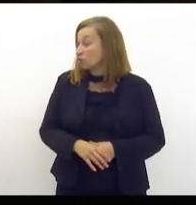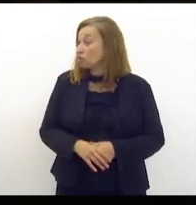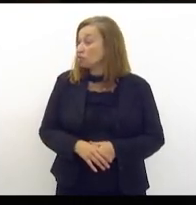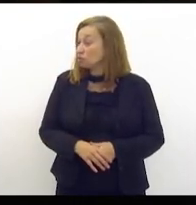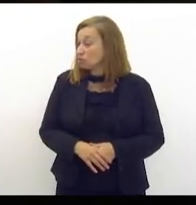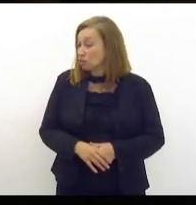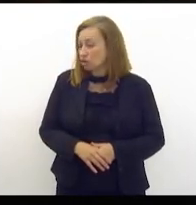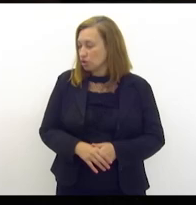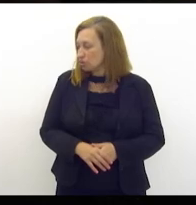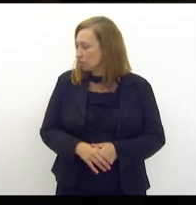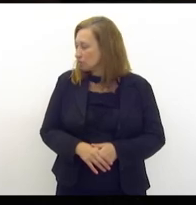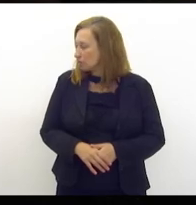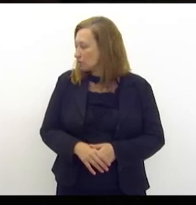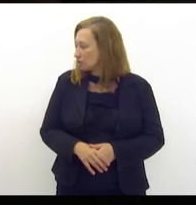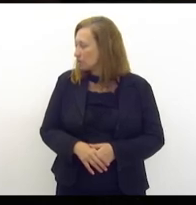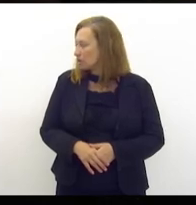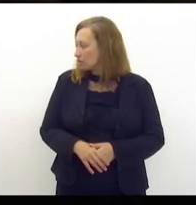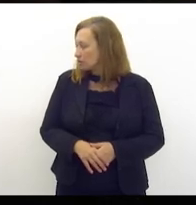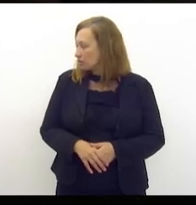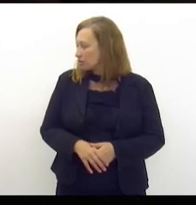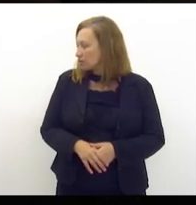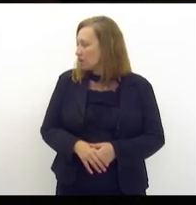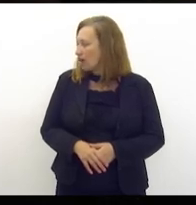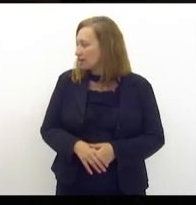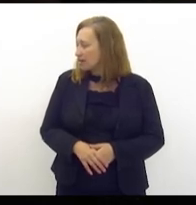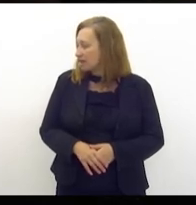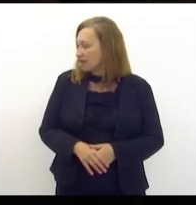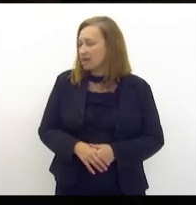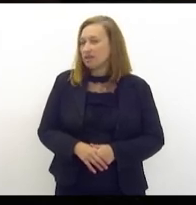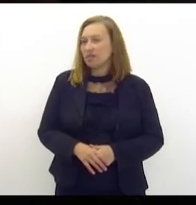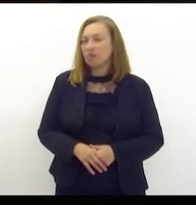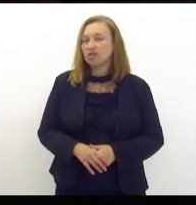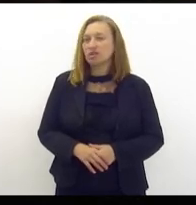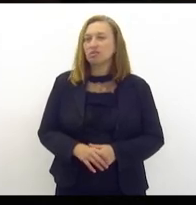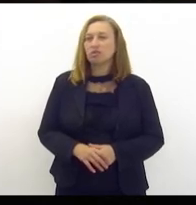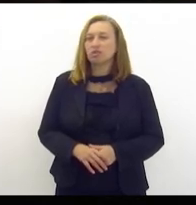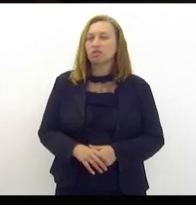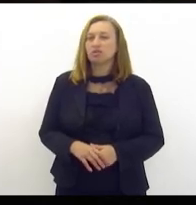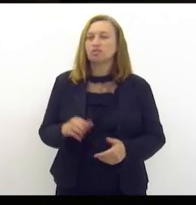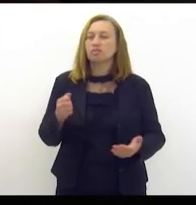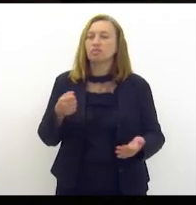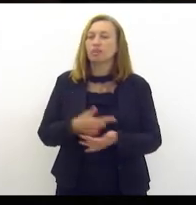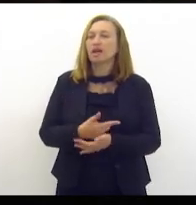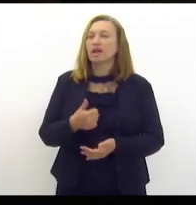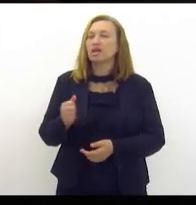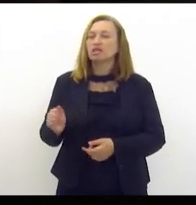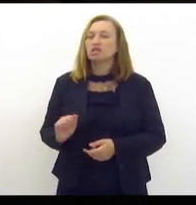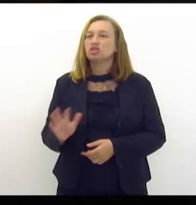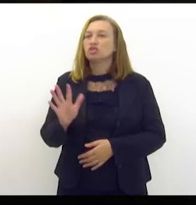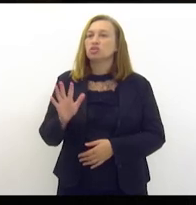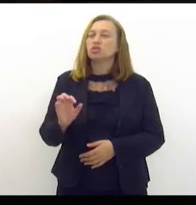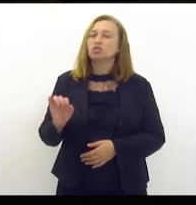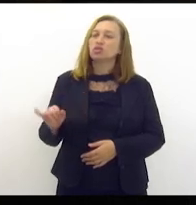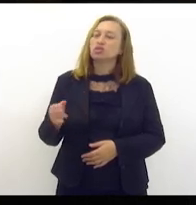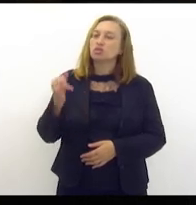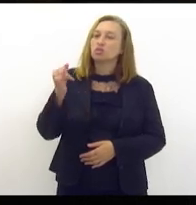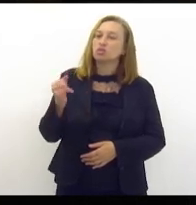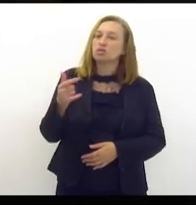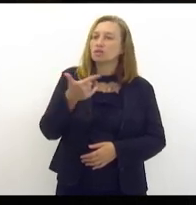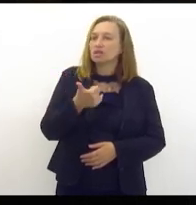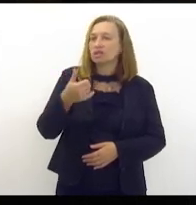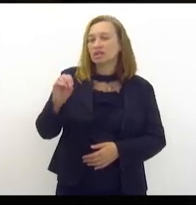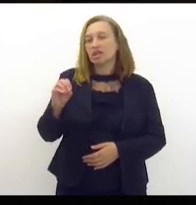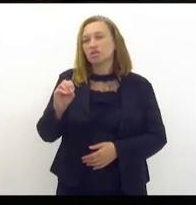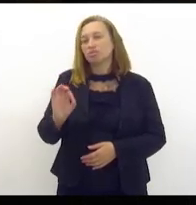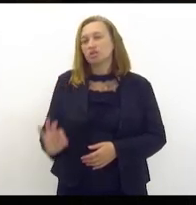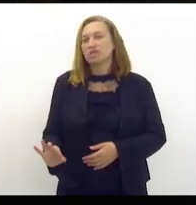aí. Fazendo conta redonda, vamos pagar de juro real, inflação mais juro, 10%